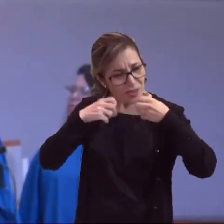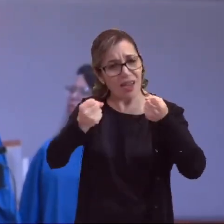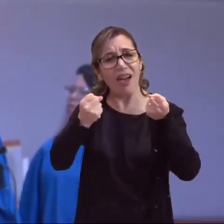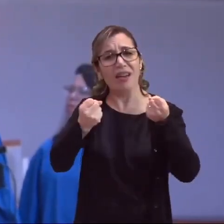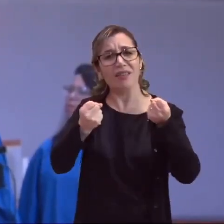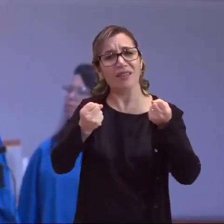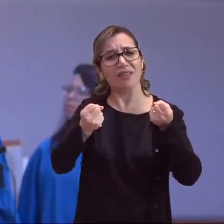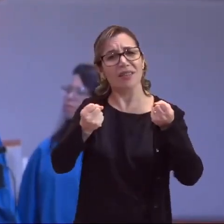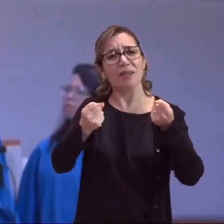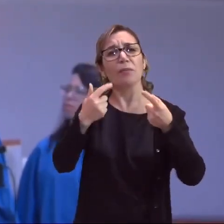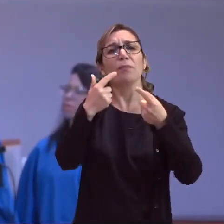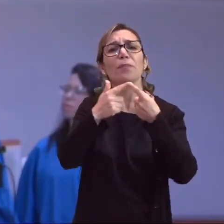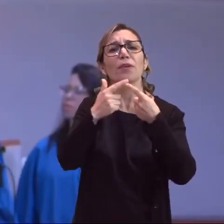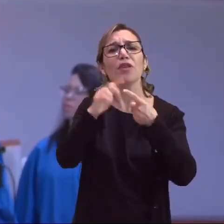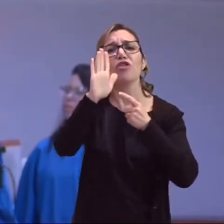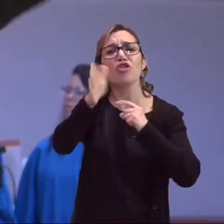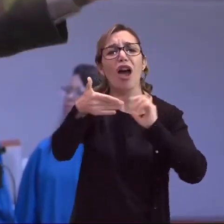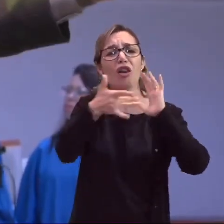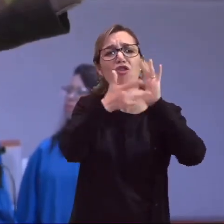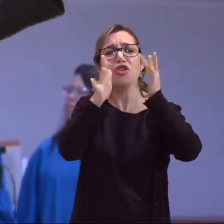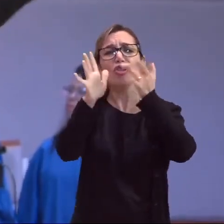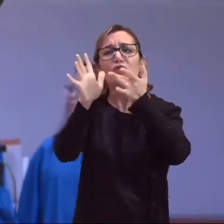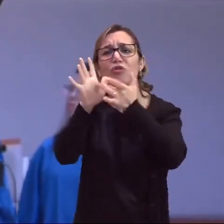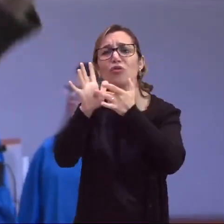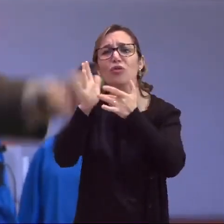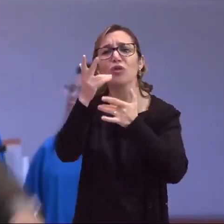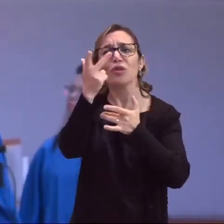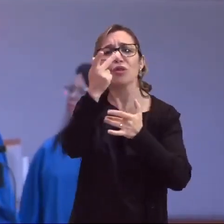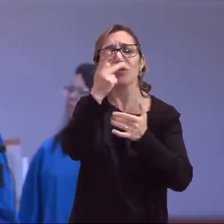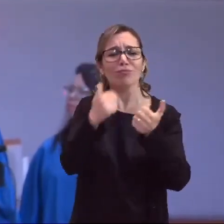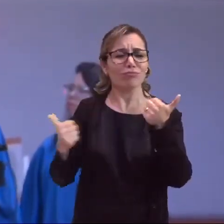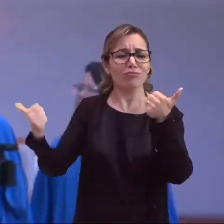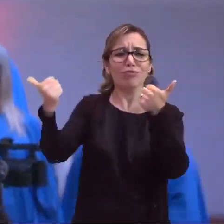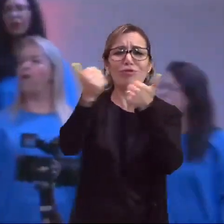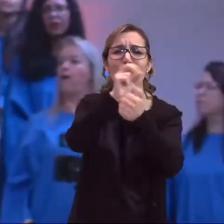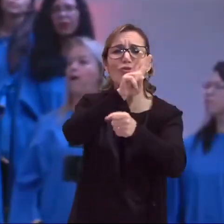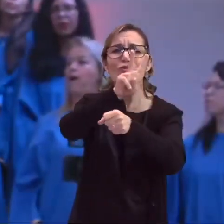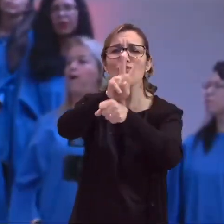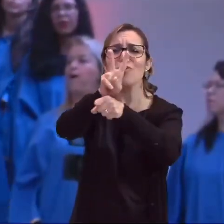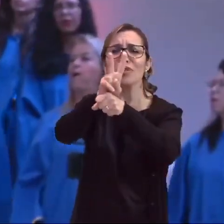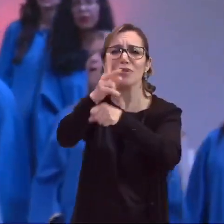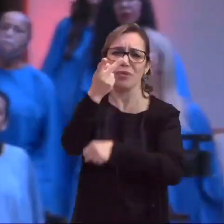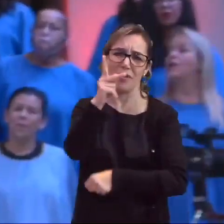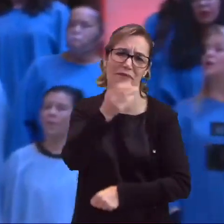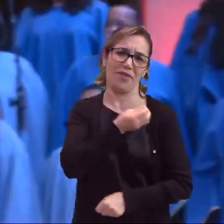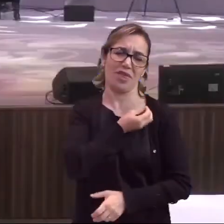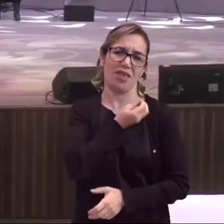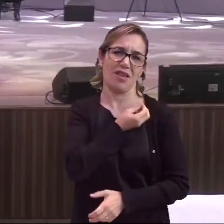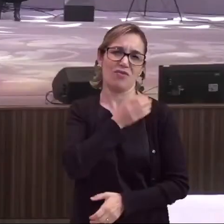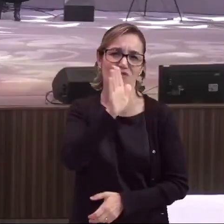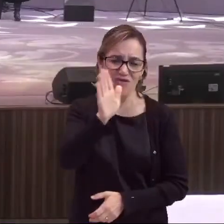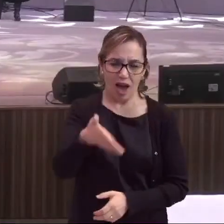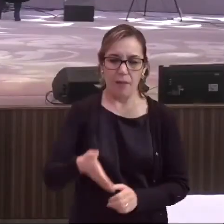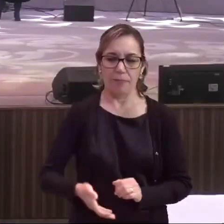nós temos um sumo sacerdote Jesus Cristo que se compadece de nós e